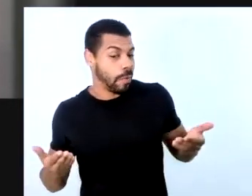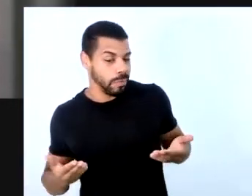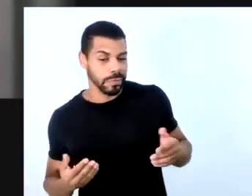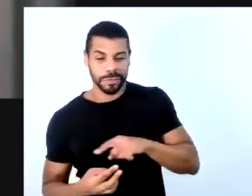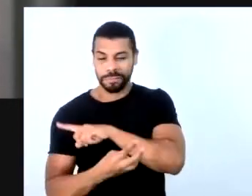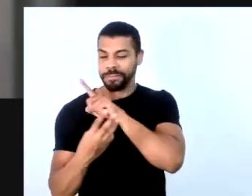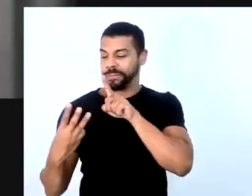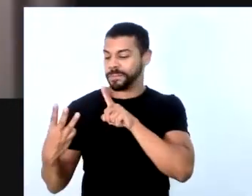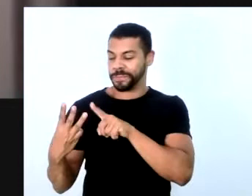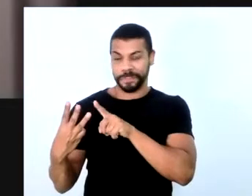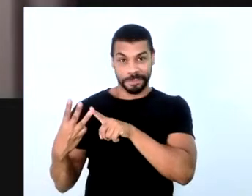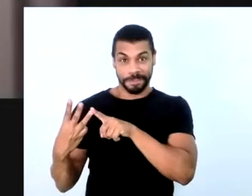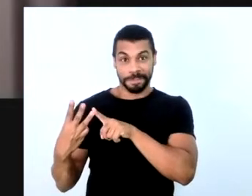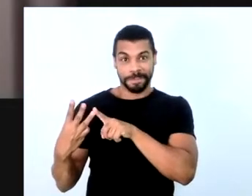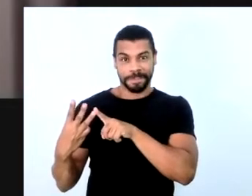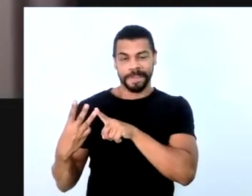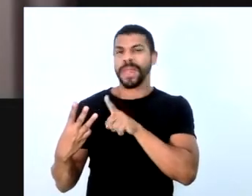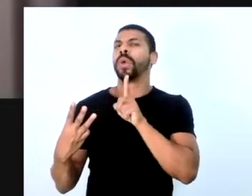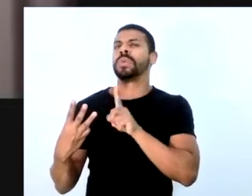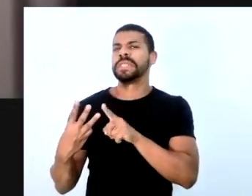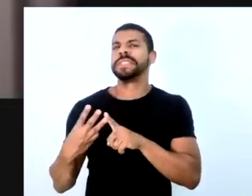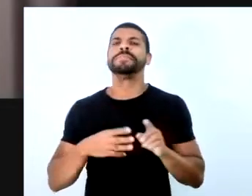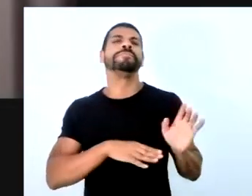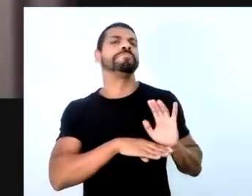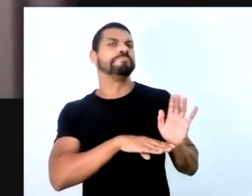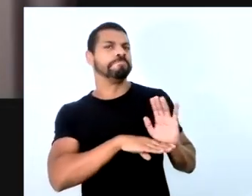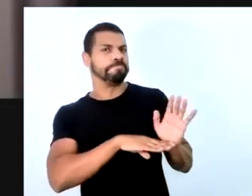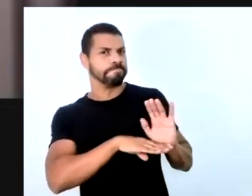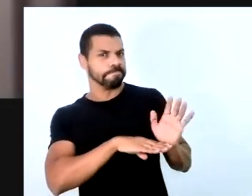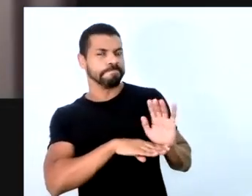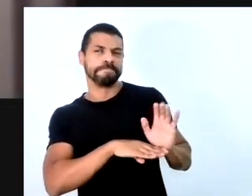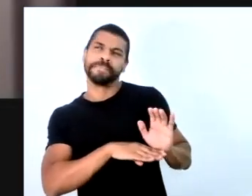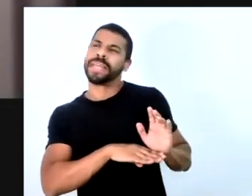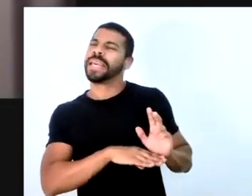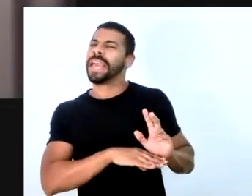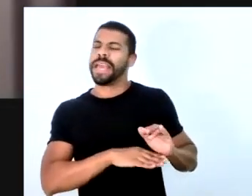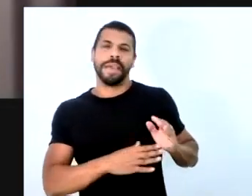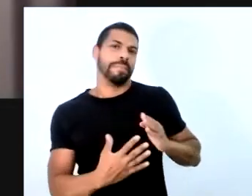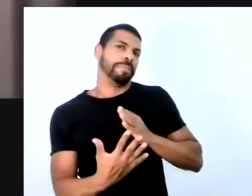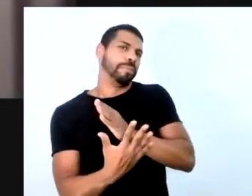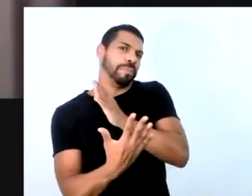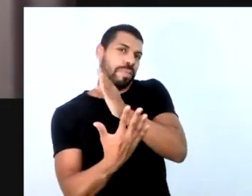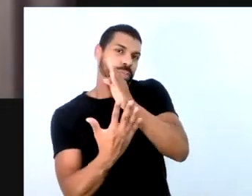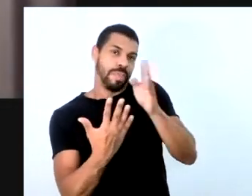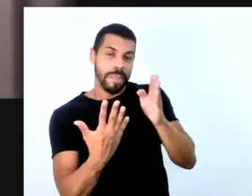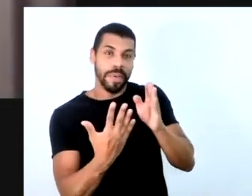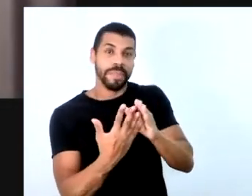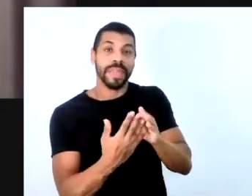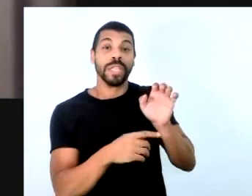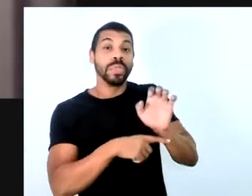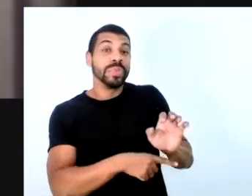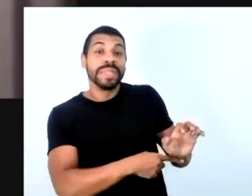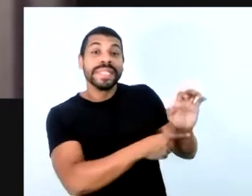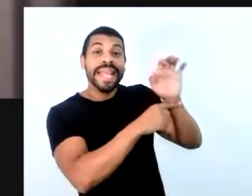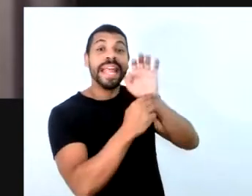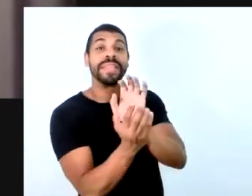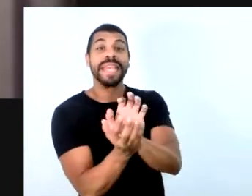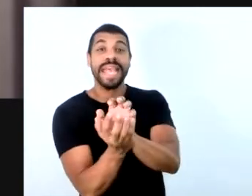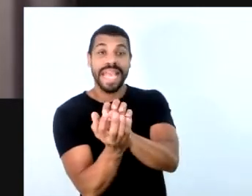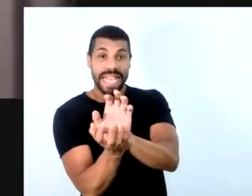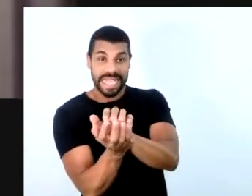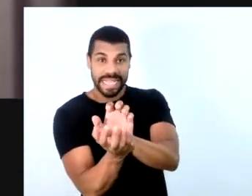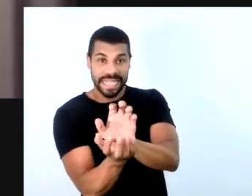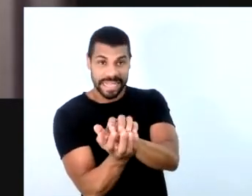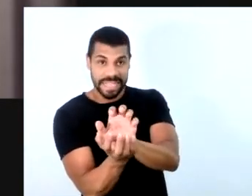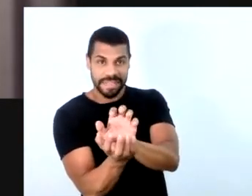Então, vamos agora para o Chão de Estrelas. O Chão de Estrelas, ele me atravessa em muitos lugares. Eu fui